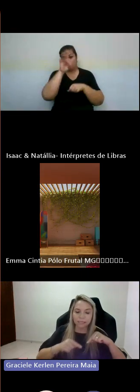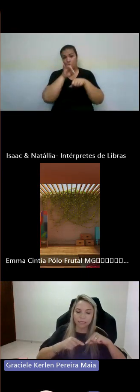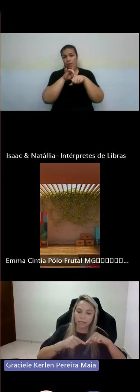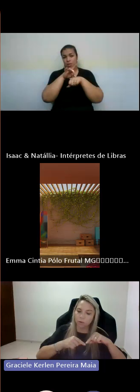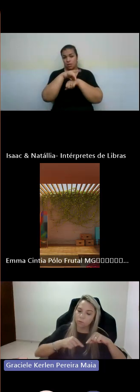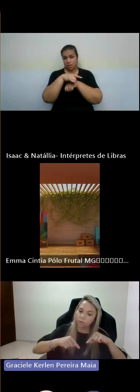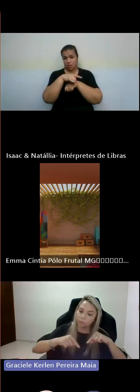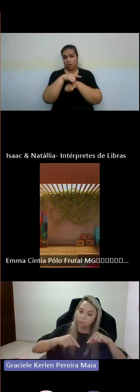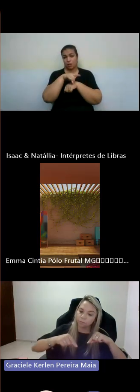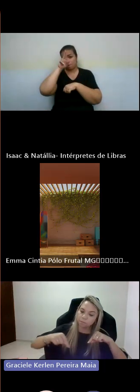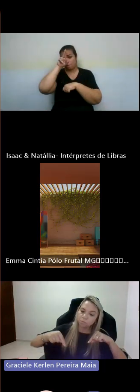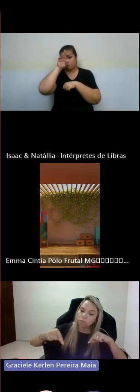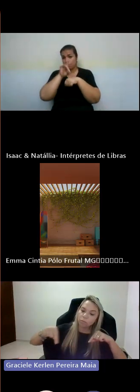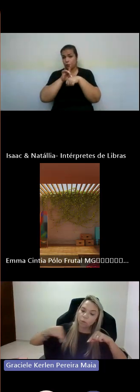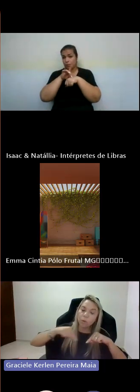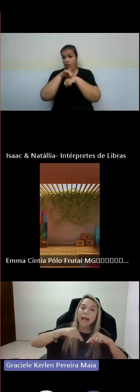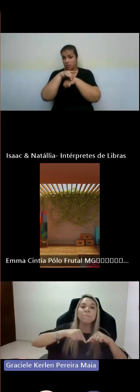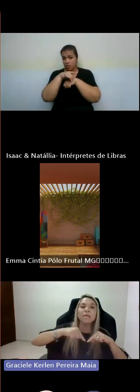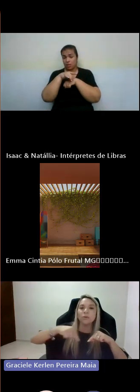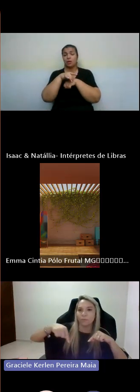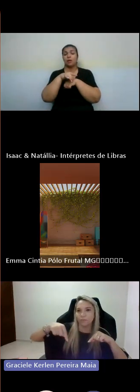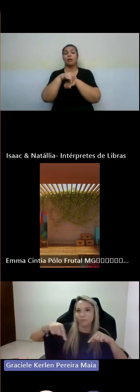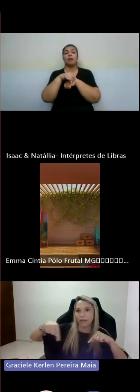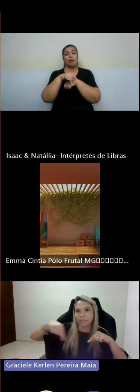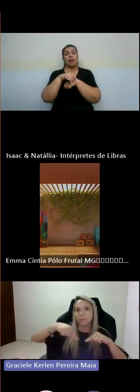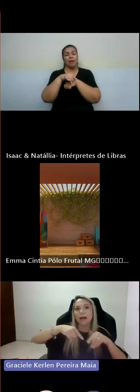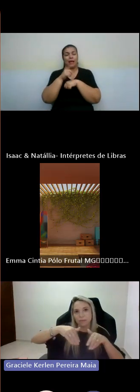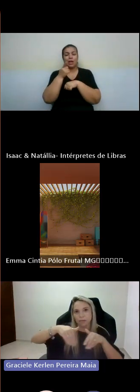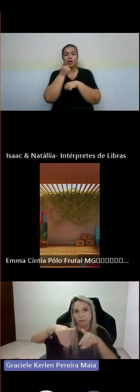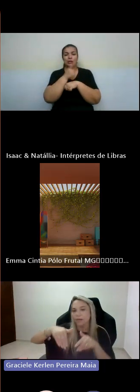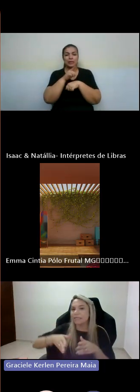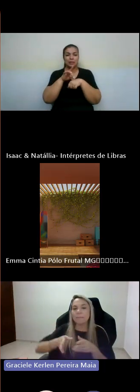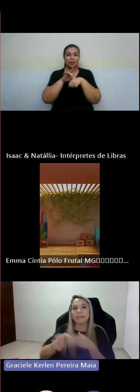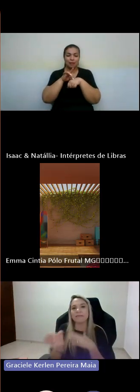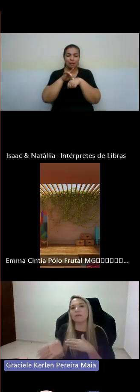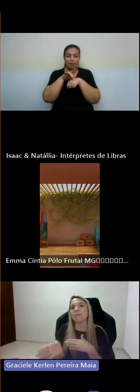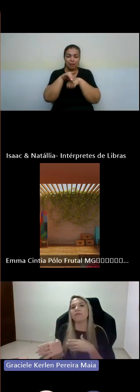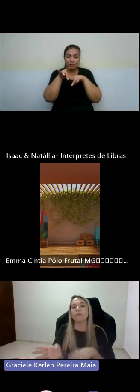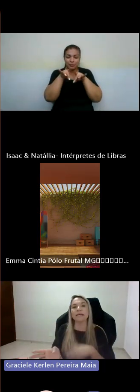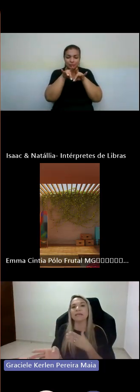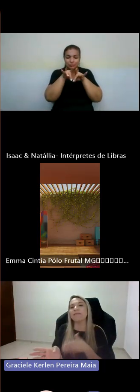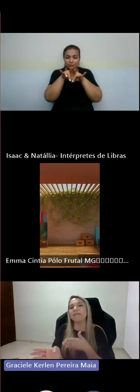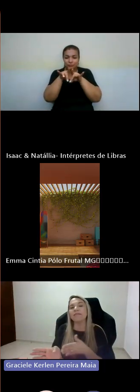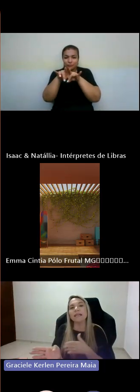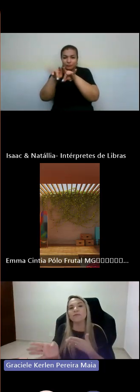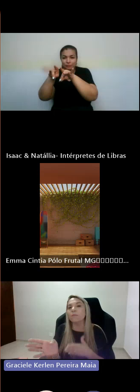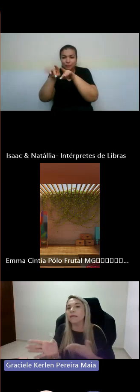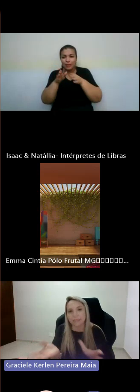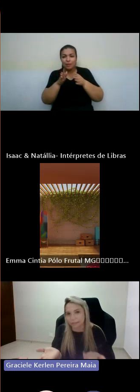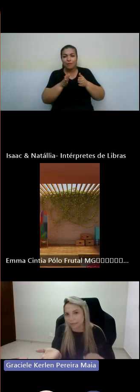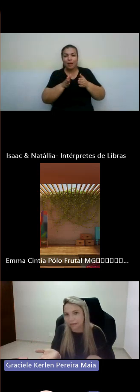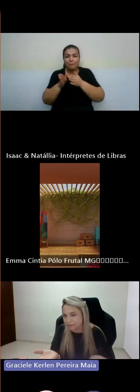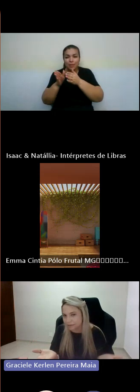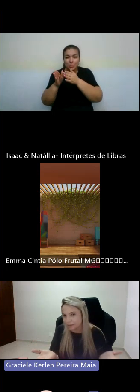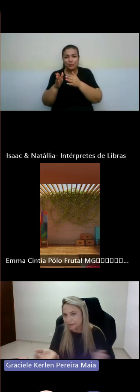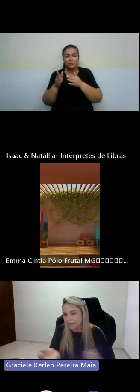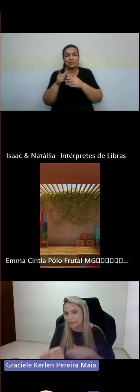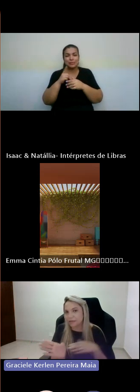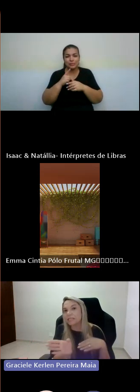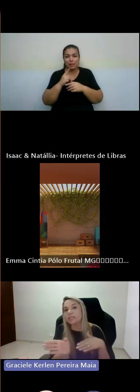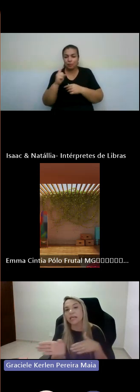formigas, elas criam um caminho. Elas criam um caminho. Sempre que você vê uma formiga, você vai ver várias formigas